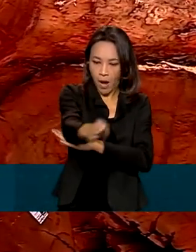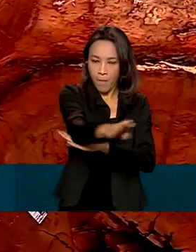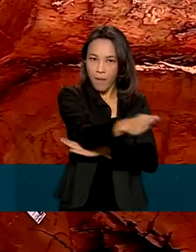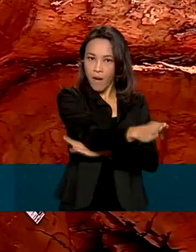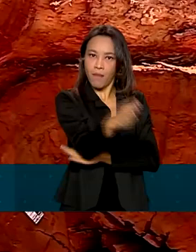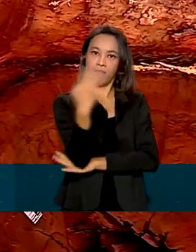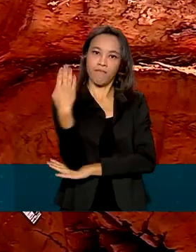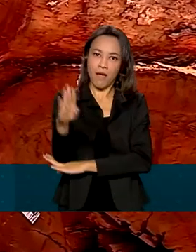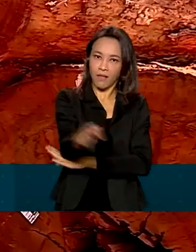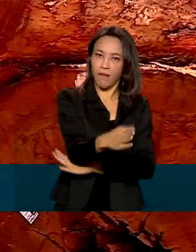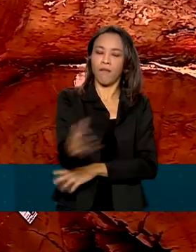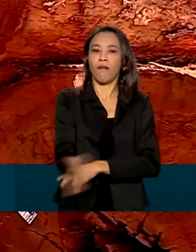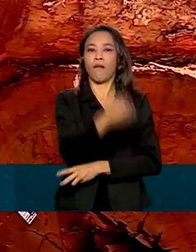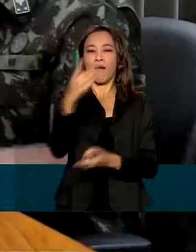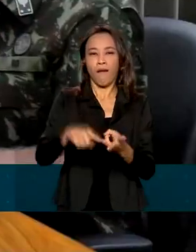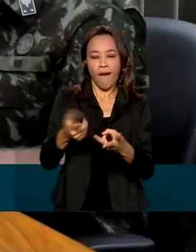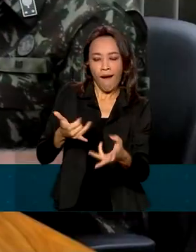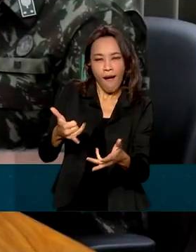p